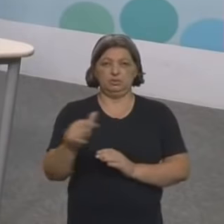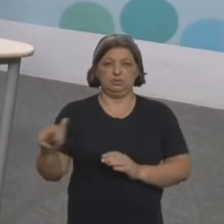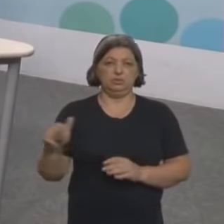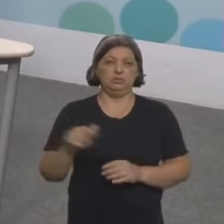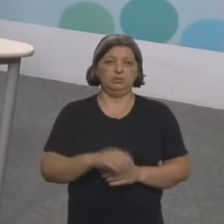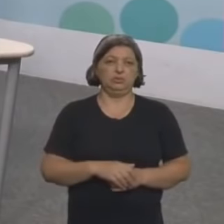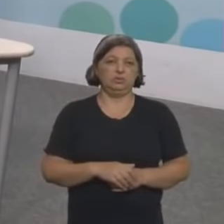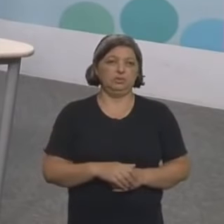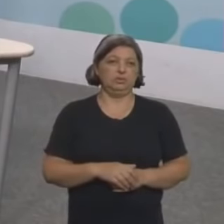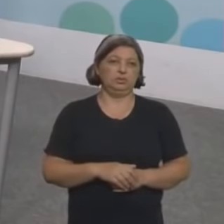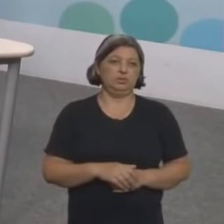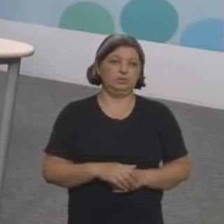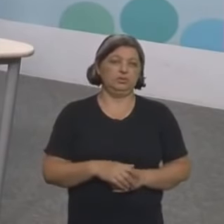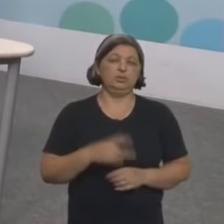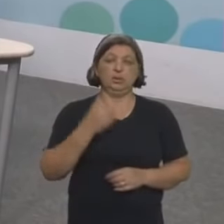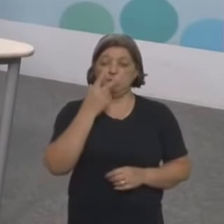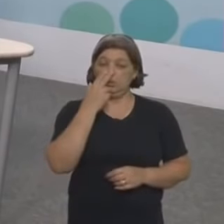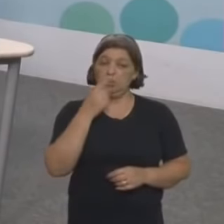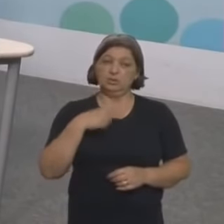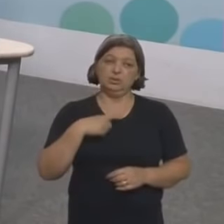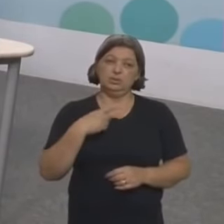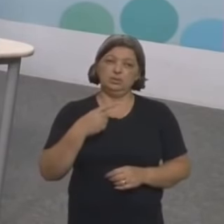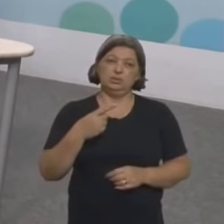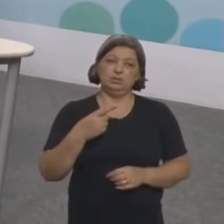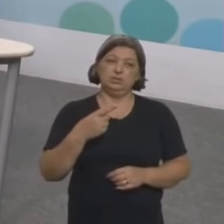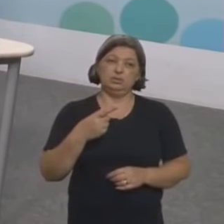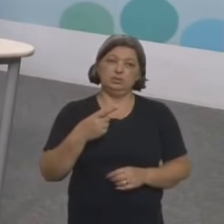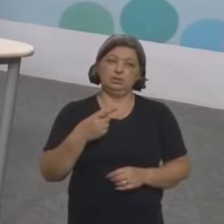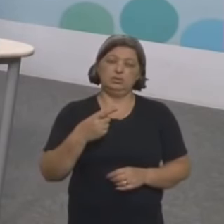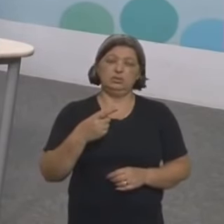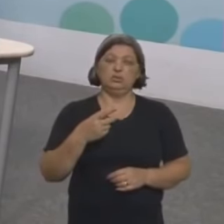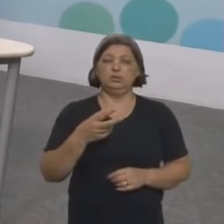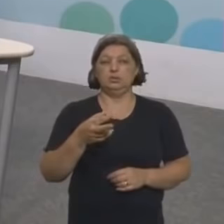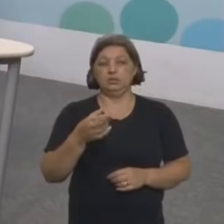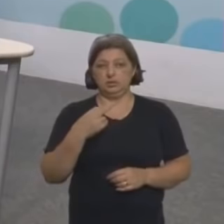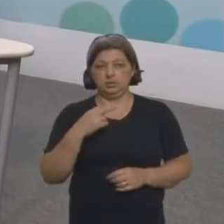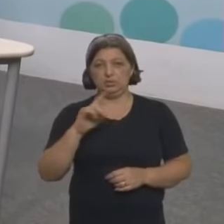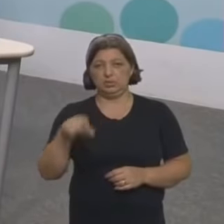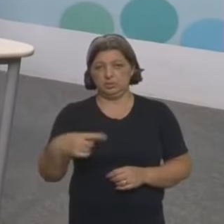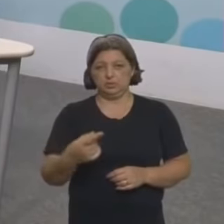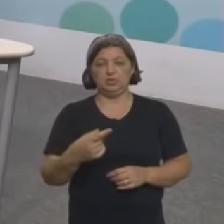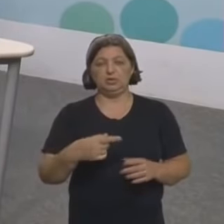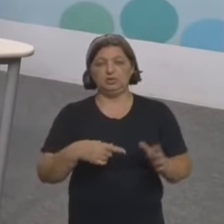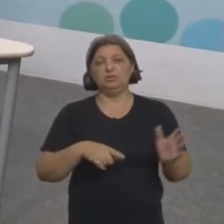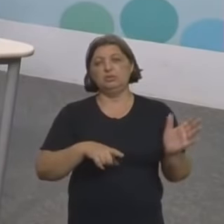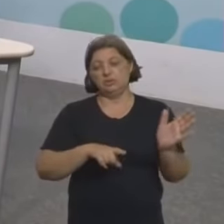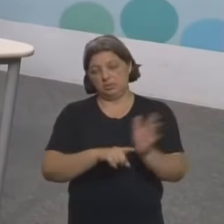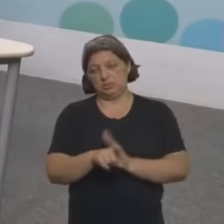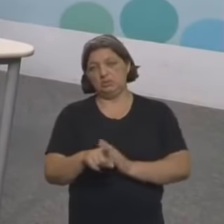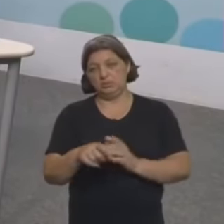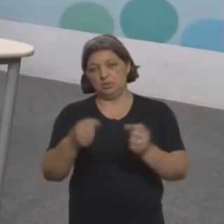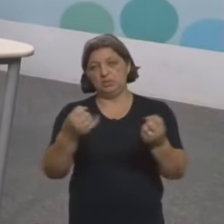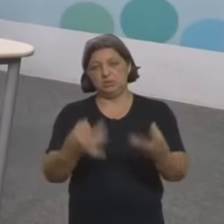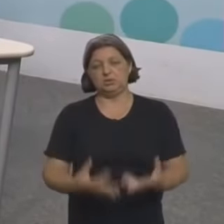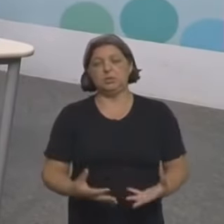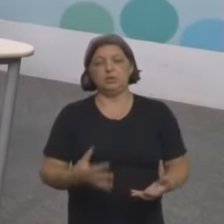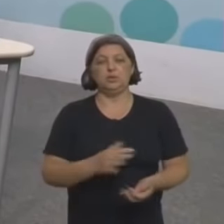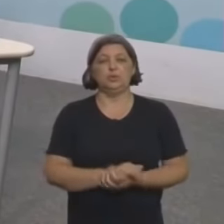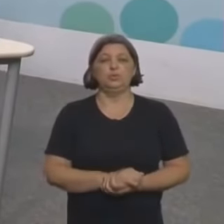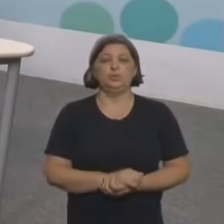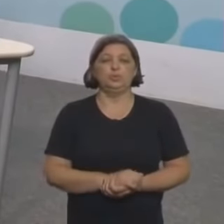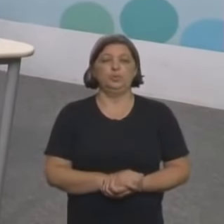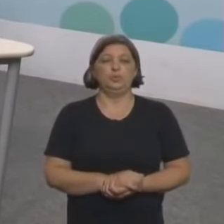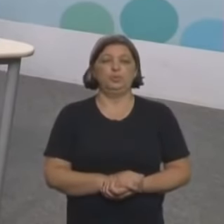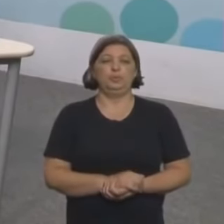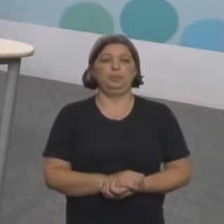acho que ele deve ter respondido na sequência que você estava da sua fala, né, Marcela?